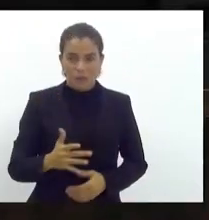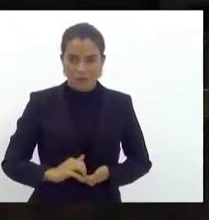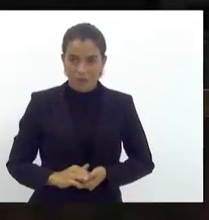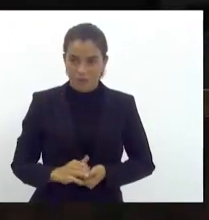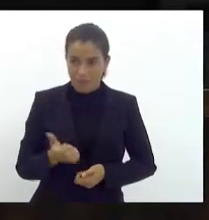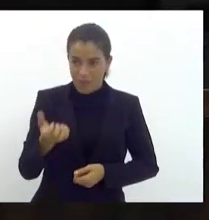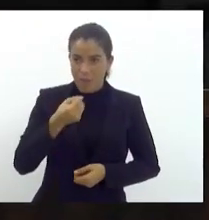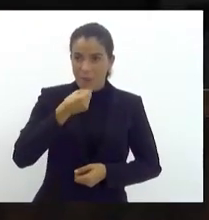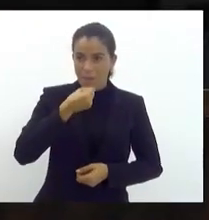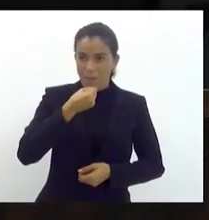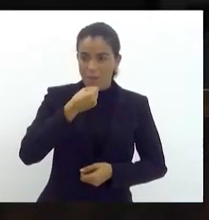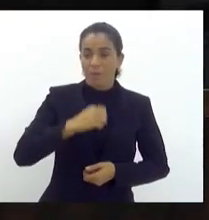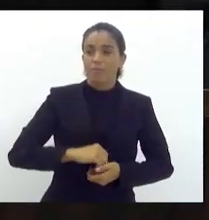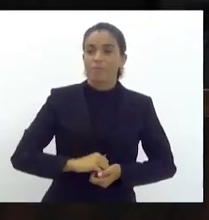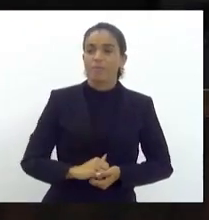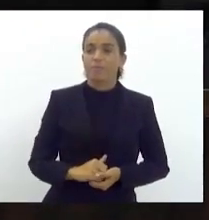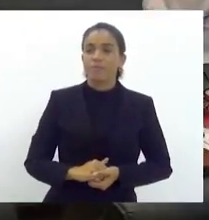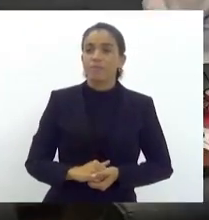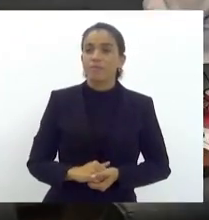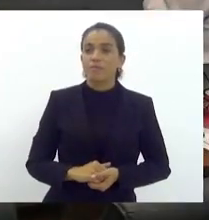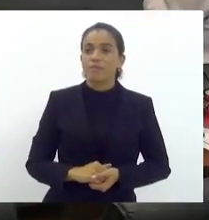fazer o uso da palavra Gualberto